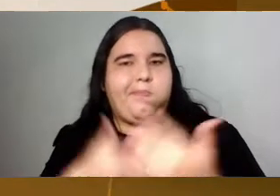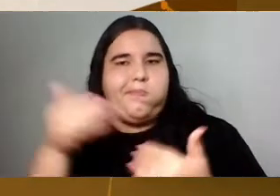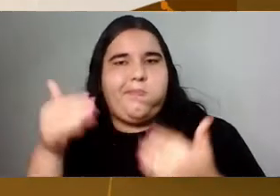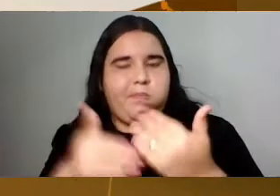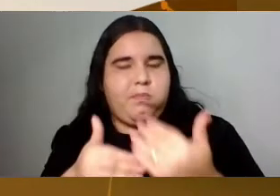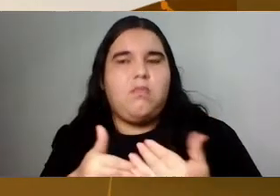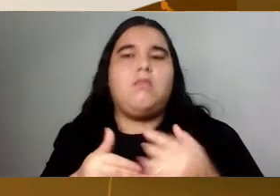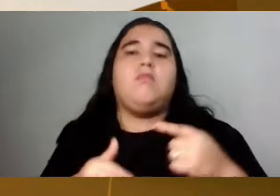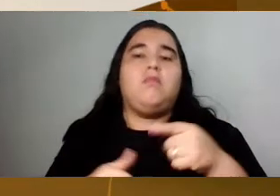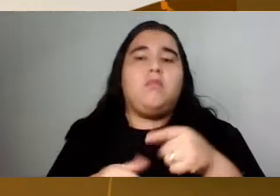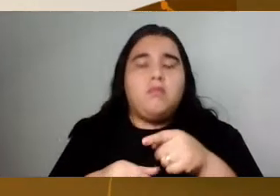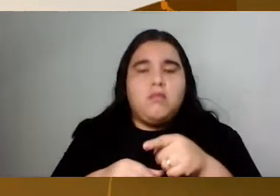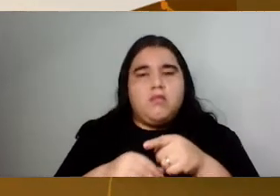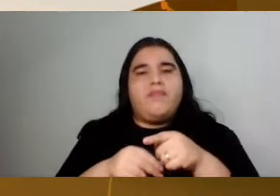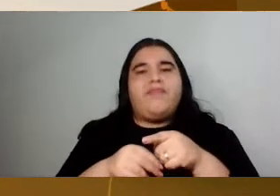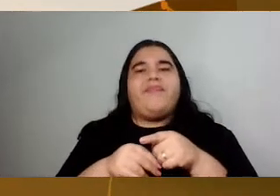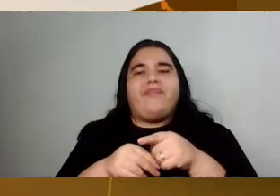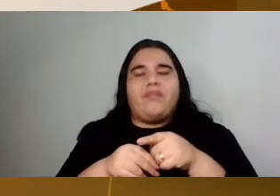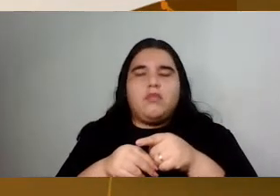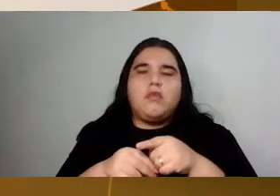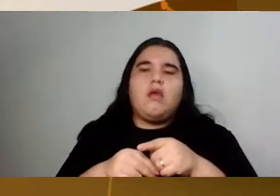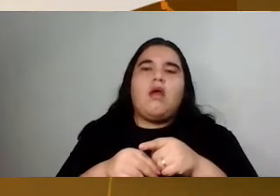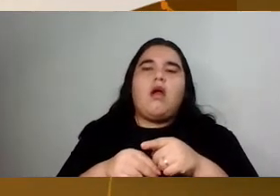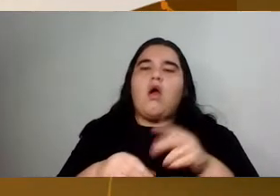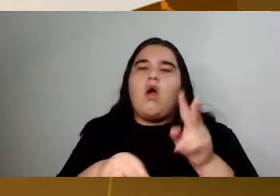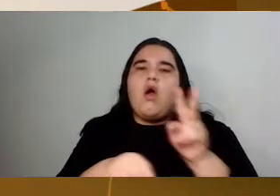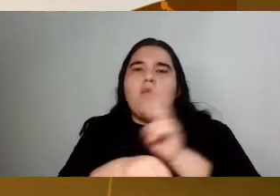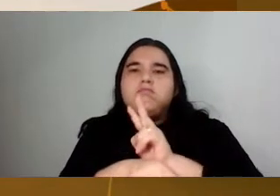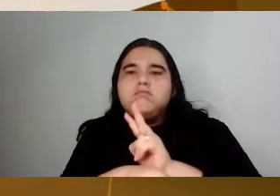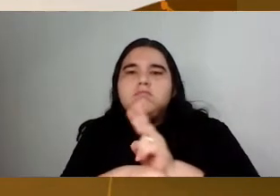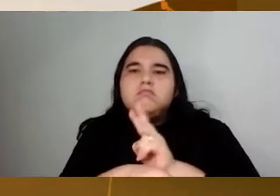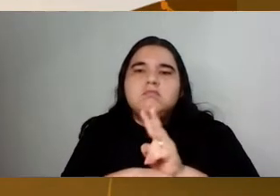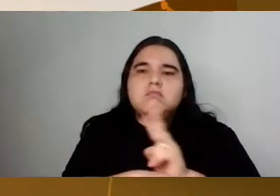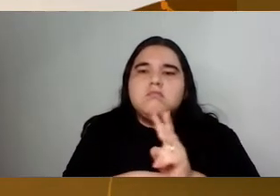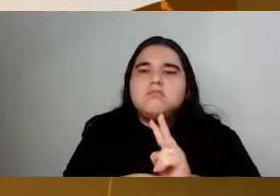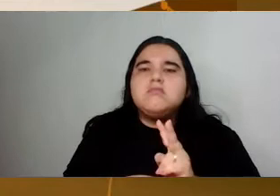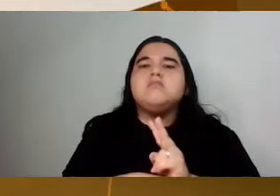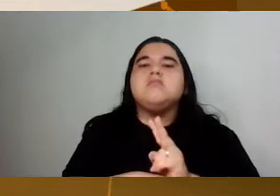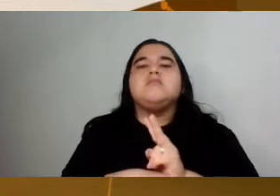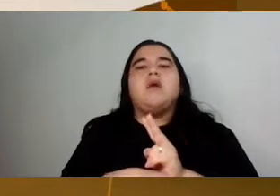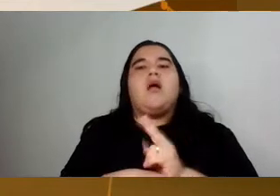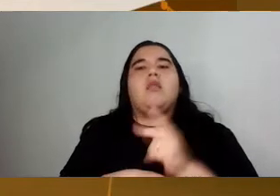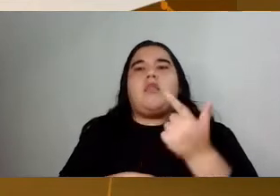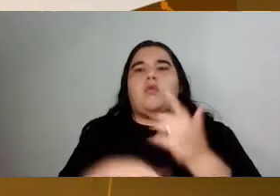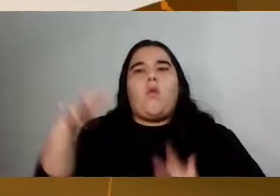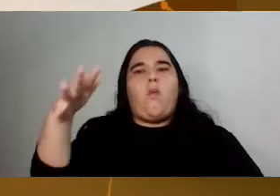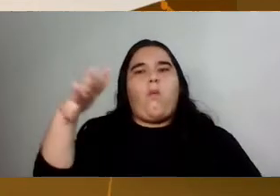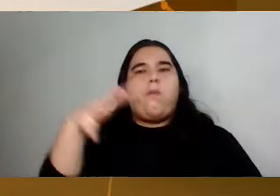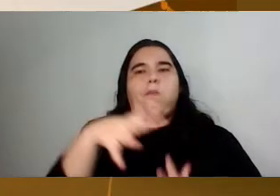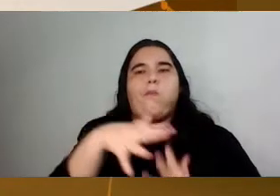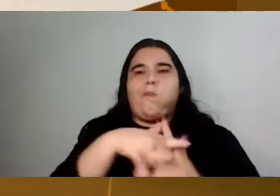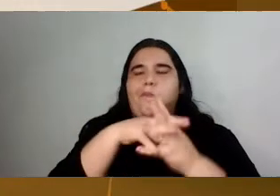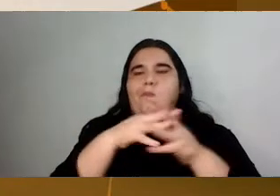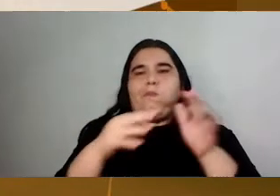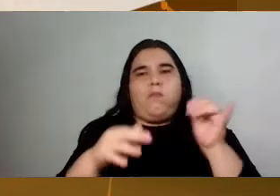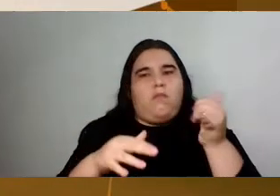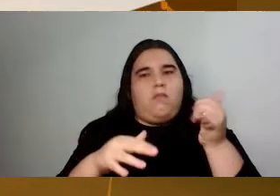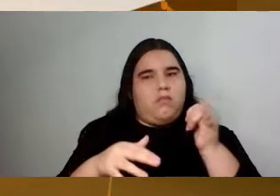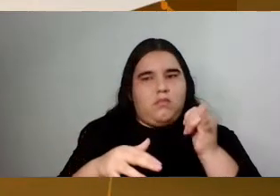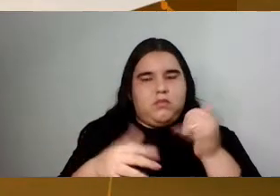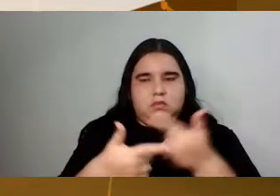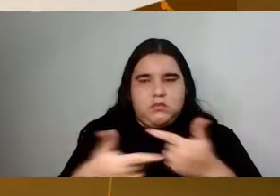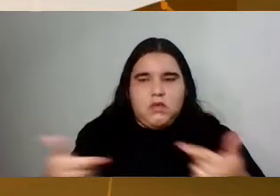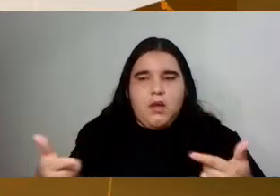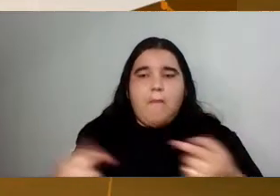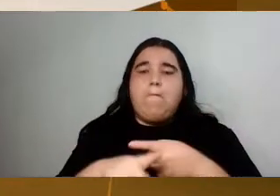comanda o supervisório, o comando, o controle, né, essa fonte que não tem alta potência, ela garante esse supervisório e comando à distância. Mesmo